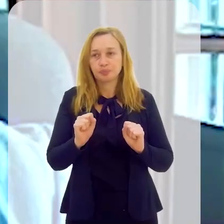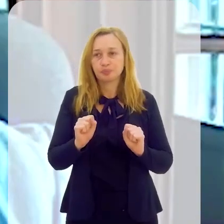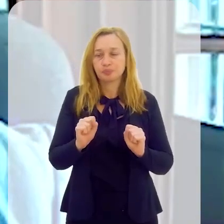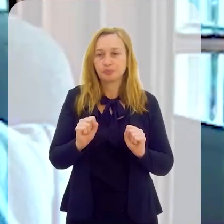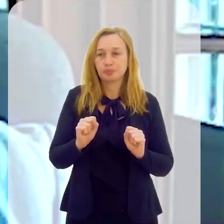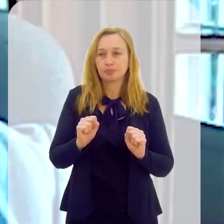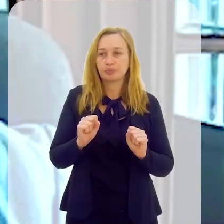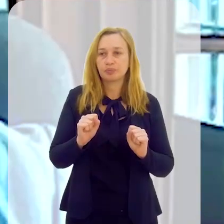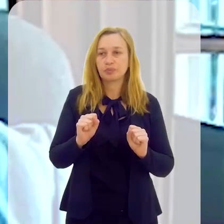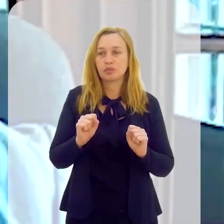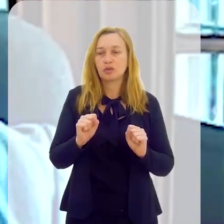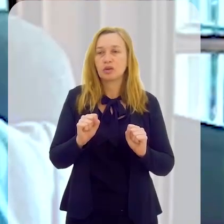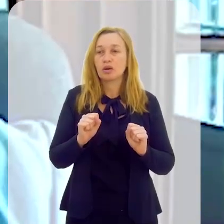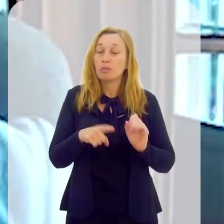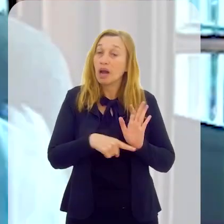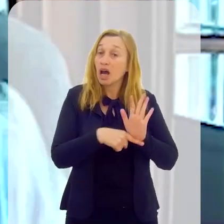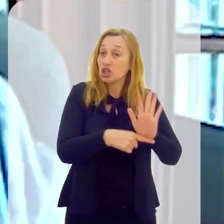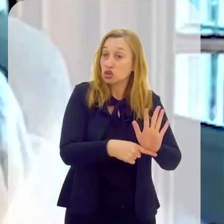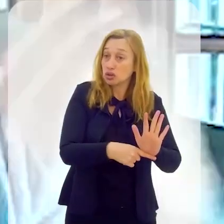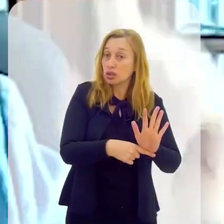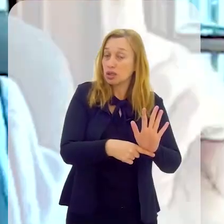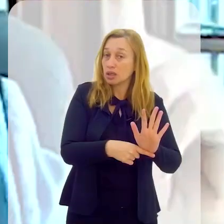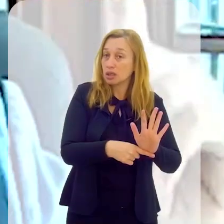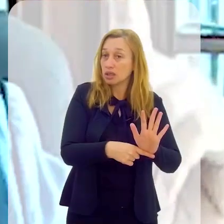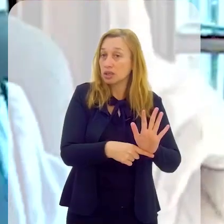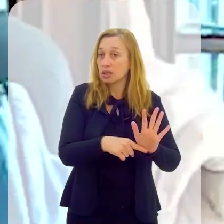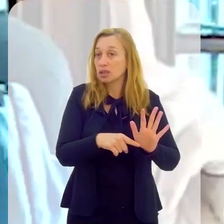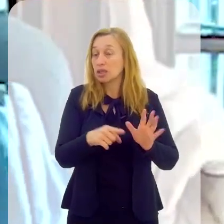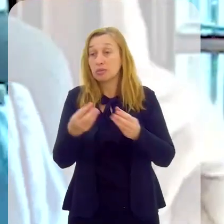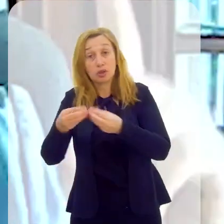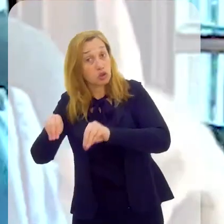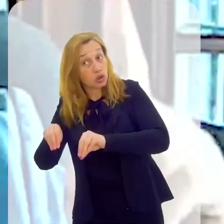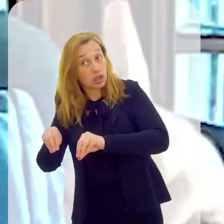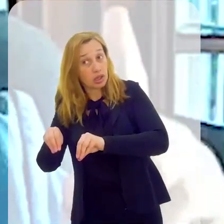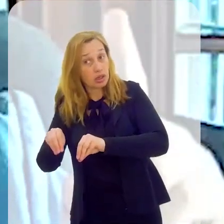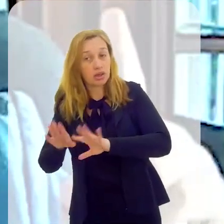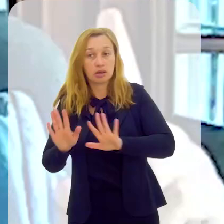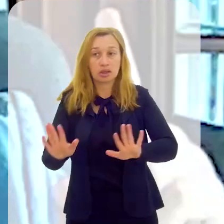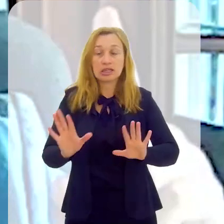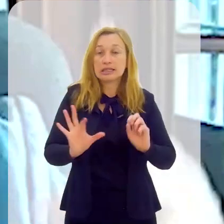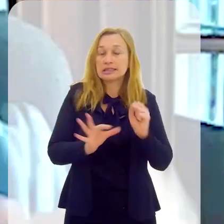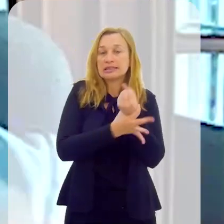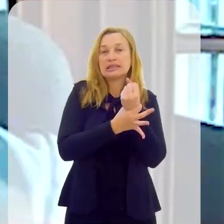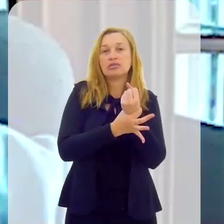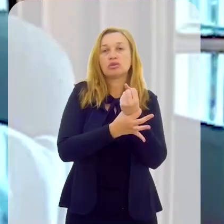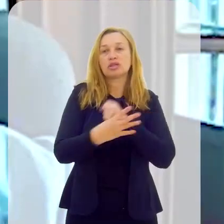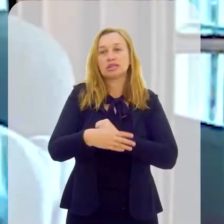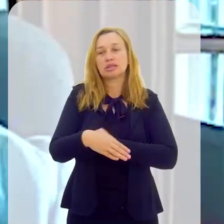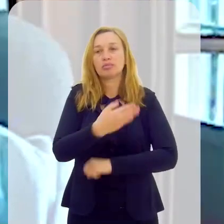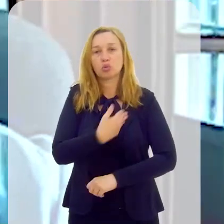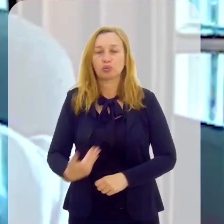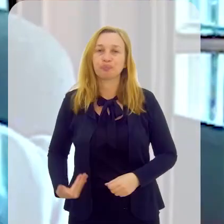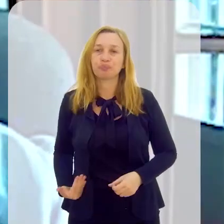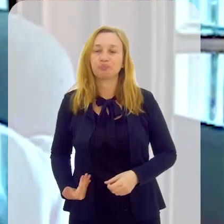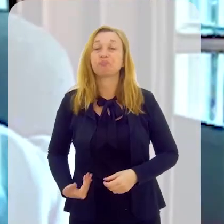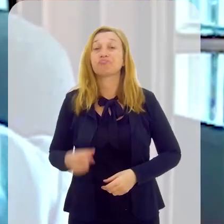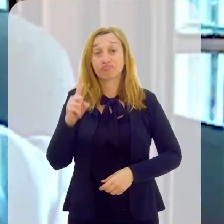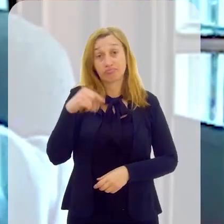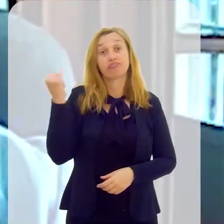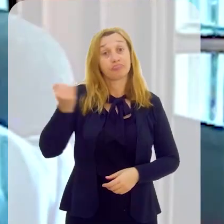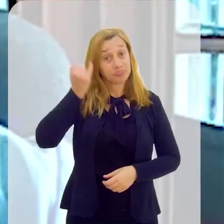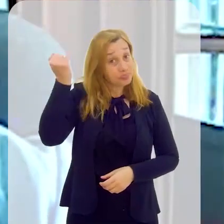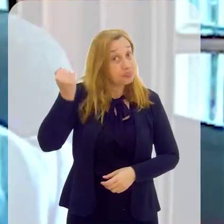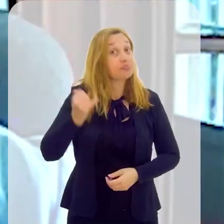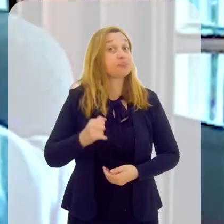que podem ser um objeto tanto facilitador como dificultador da educação. A questão de segurança